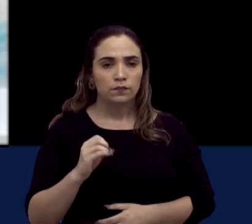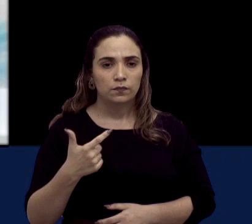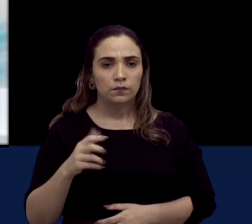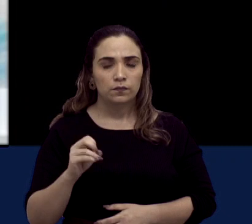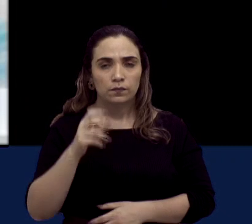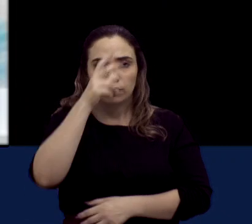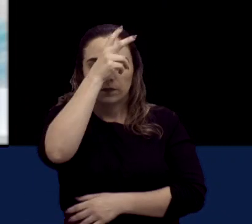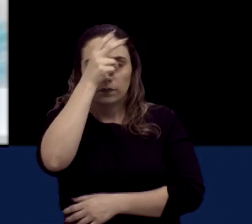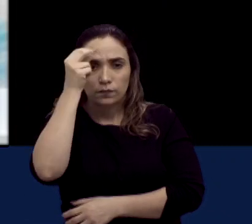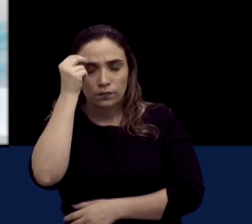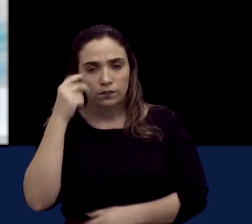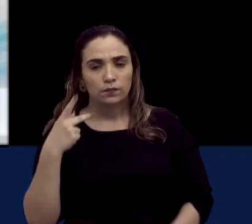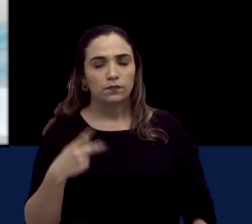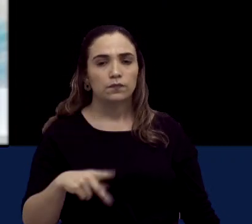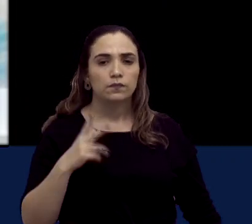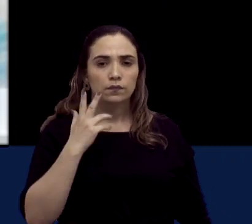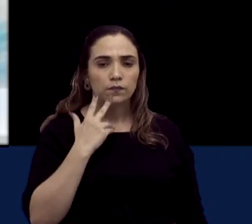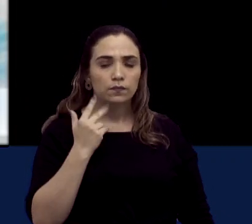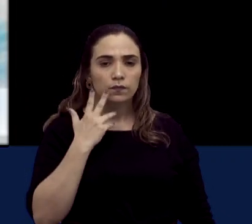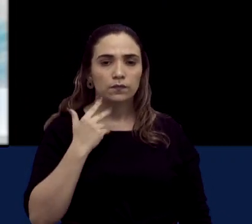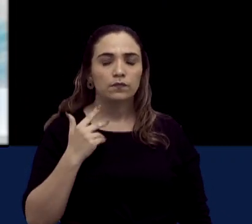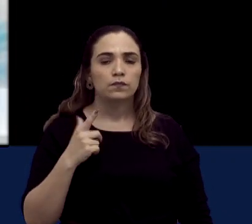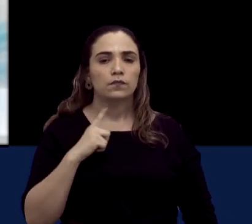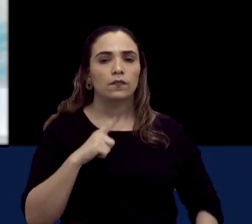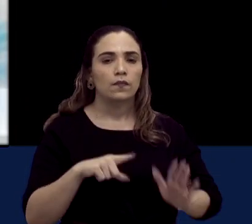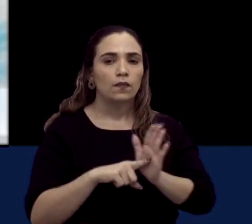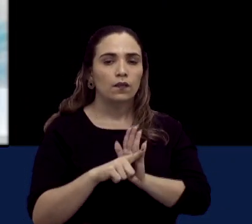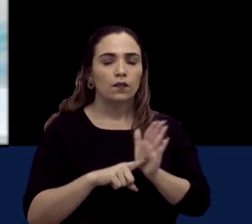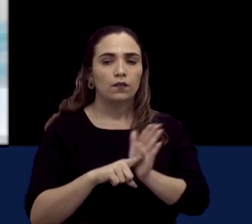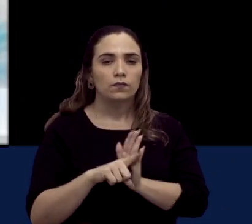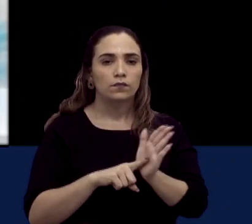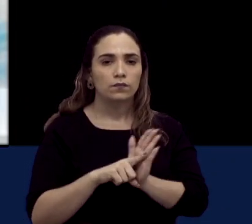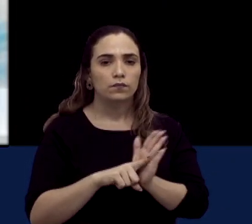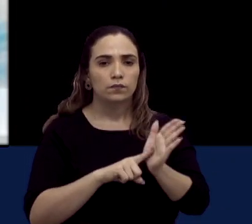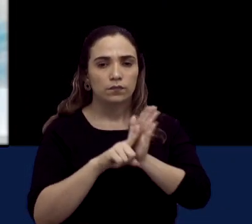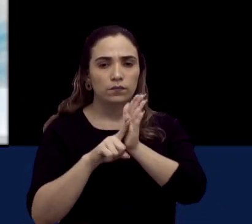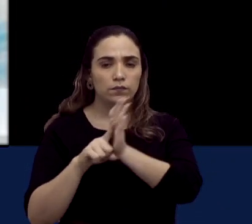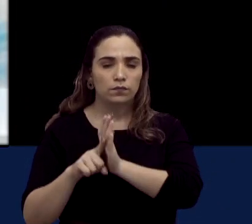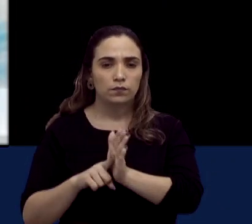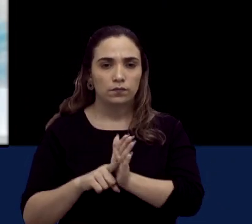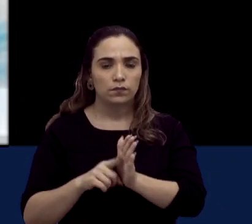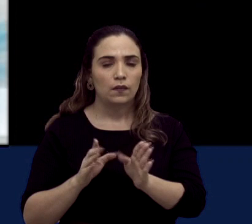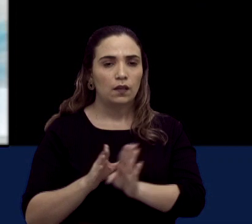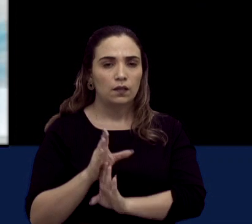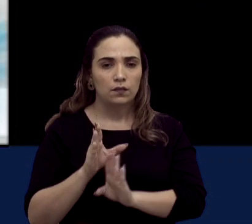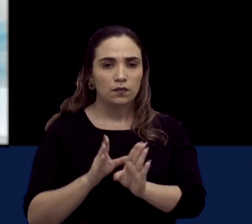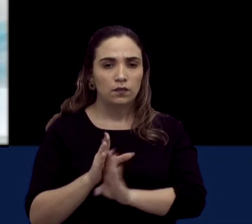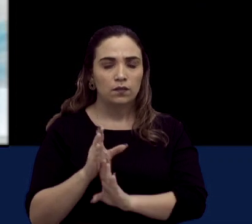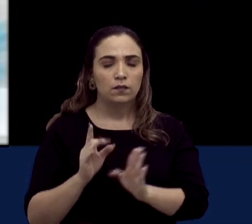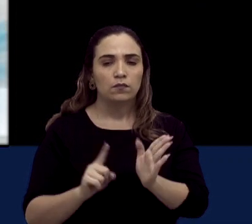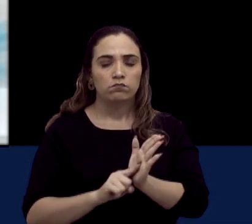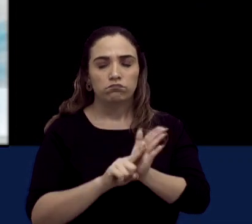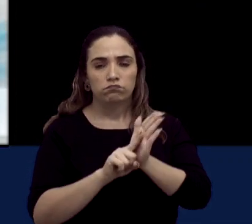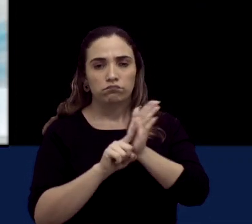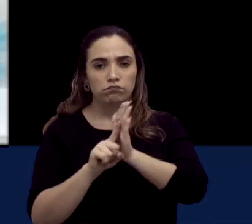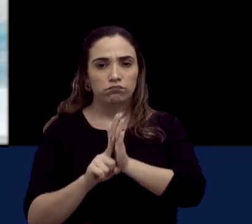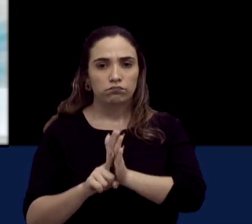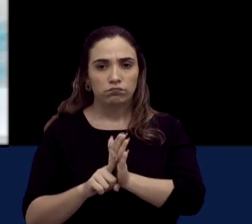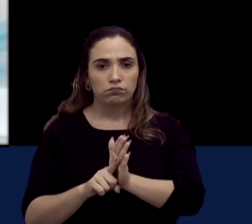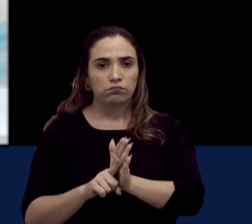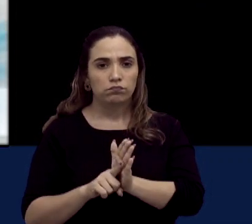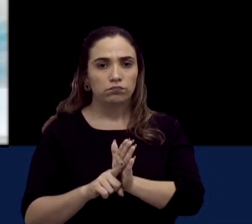Prefeitura Municipal de Fortaleza, ela passou por um diagnóstico realizado por uma assessoria via